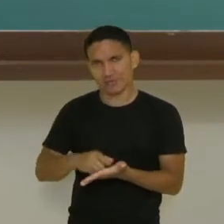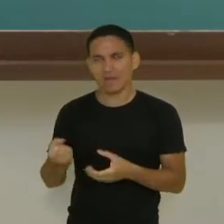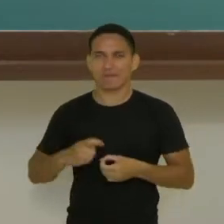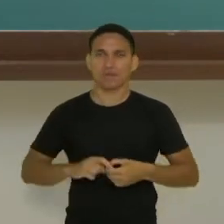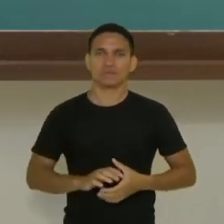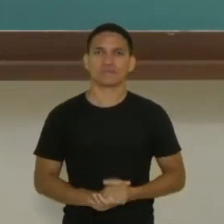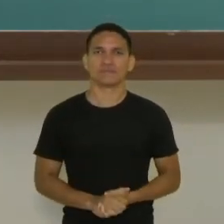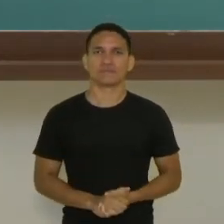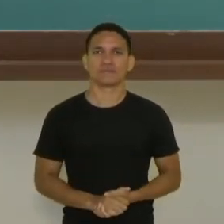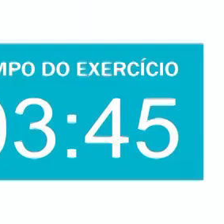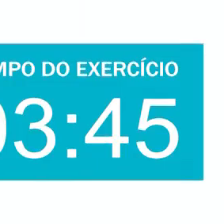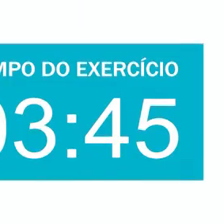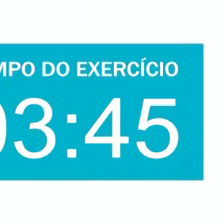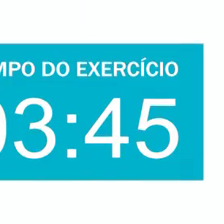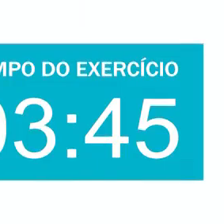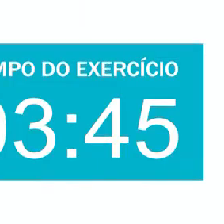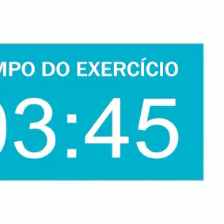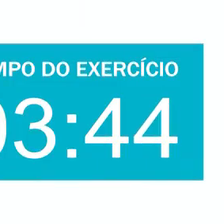já já eu volto.